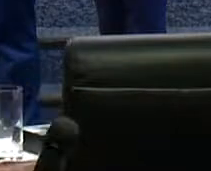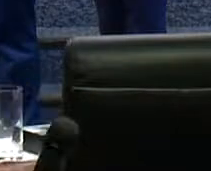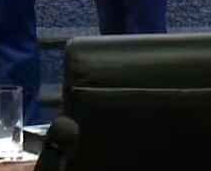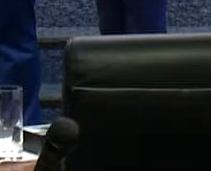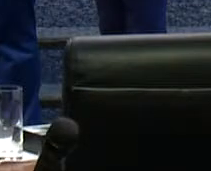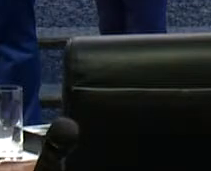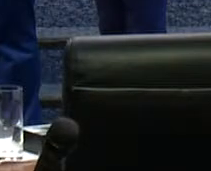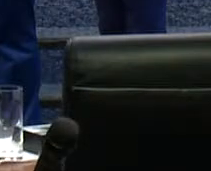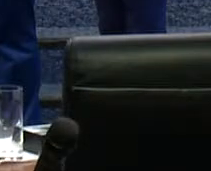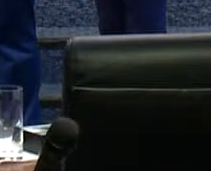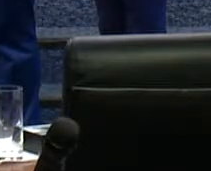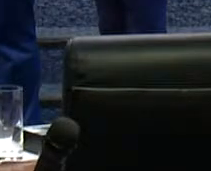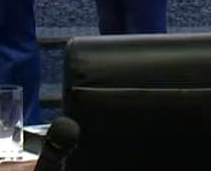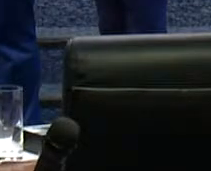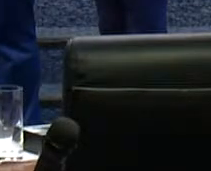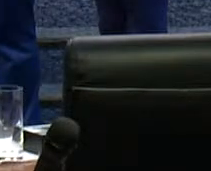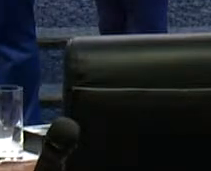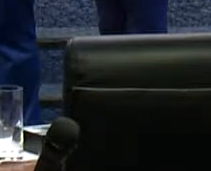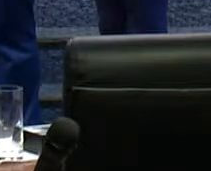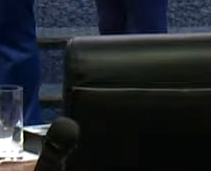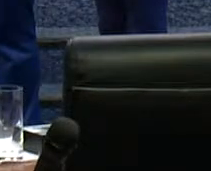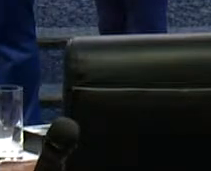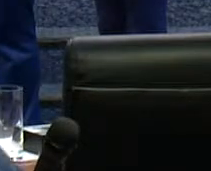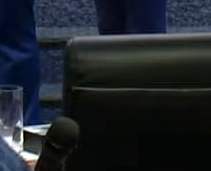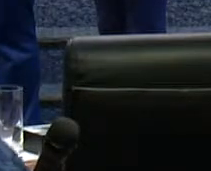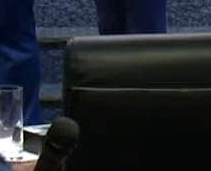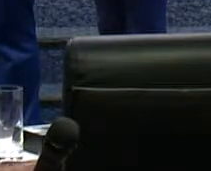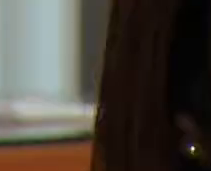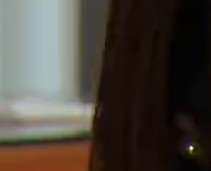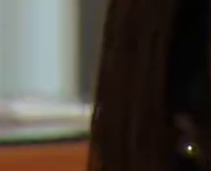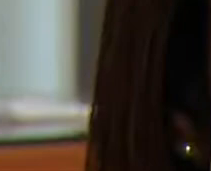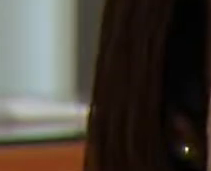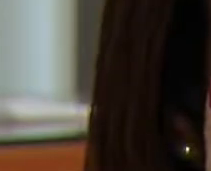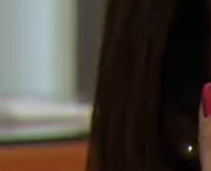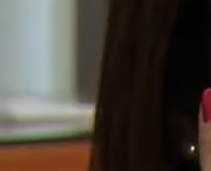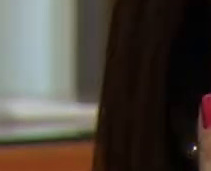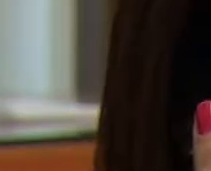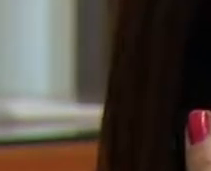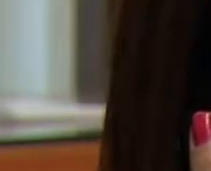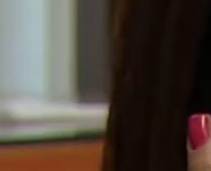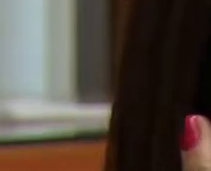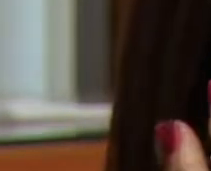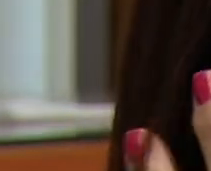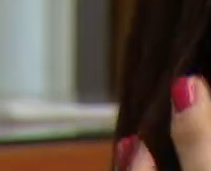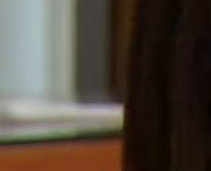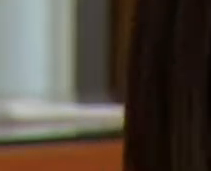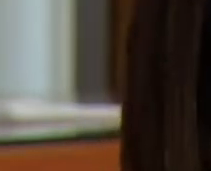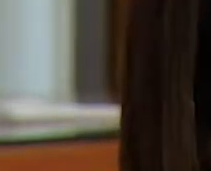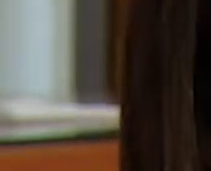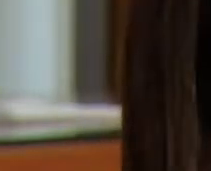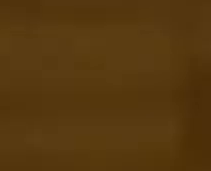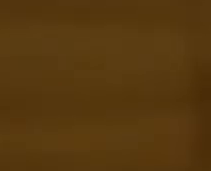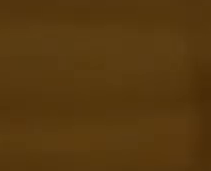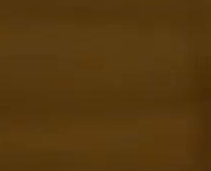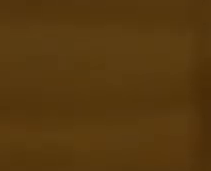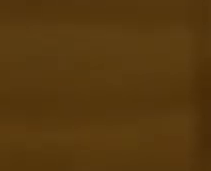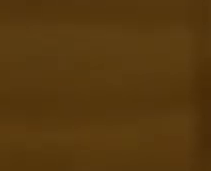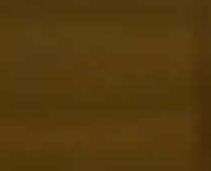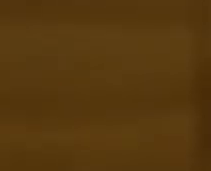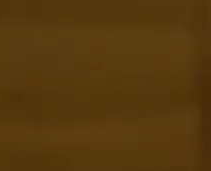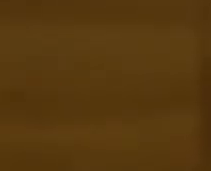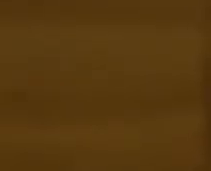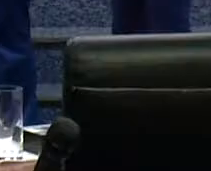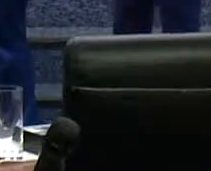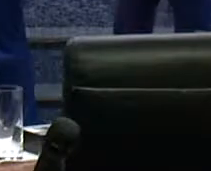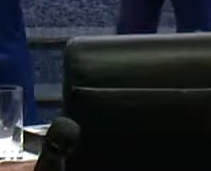um dom divino. Estar onde vocês estão, sem amor, é impossível. E vocês, tenho certeza que amam o que vocês fazem.